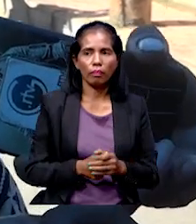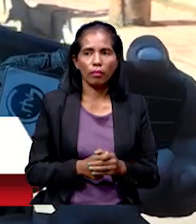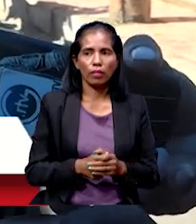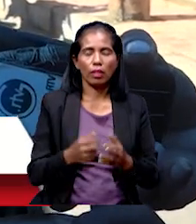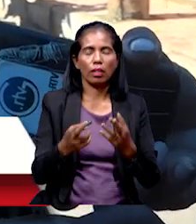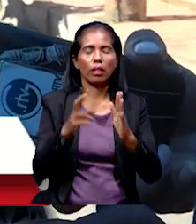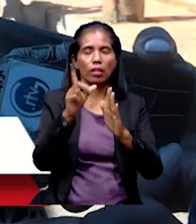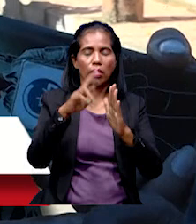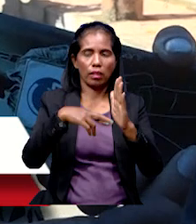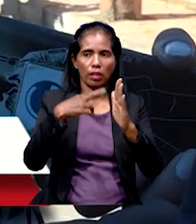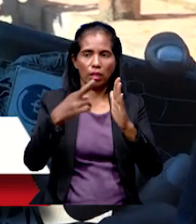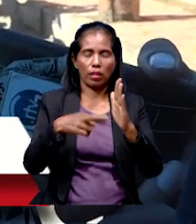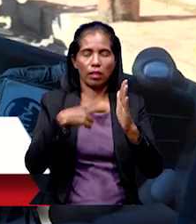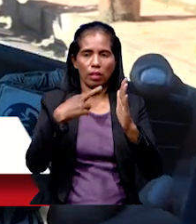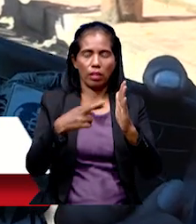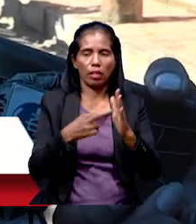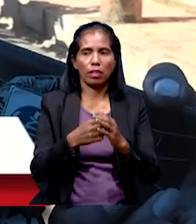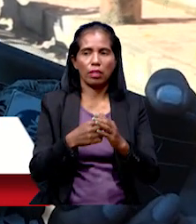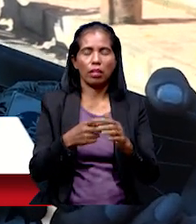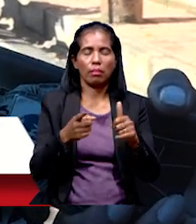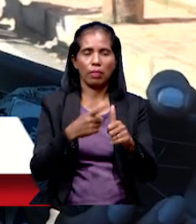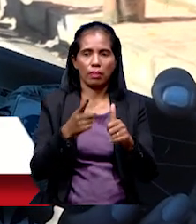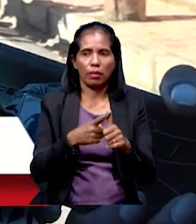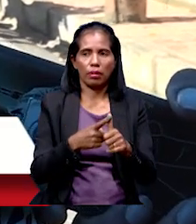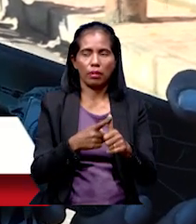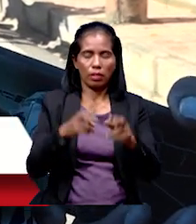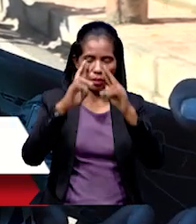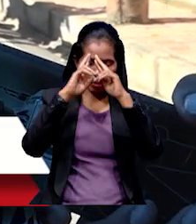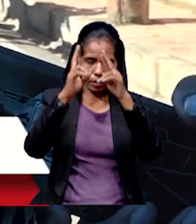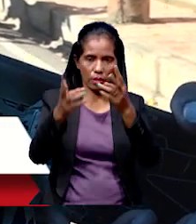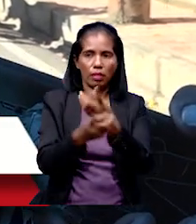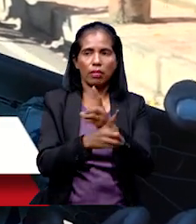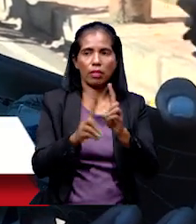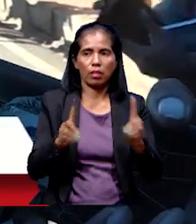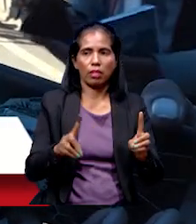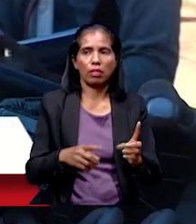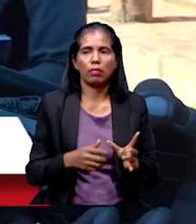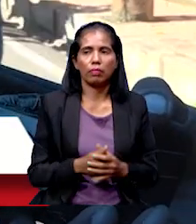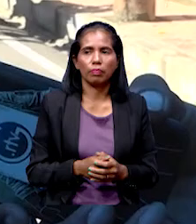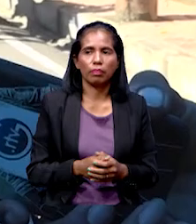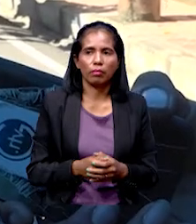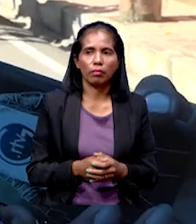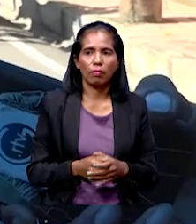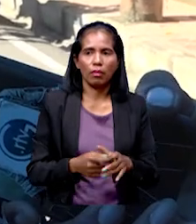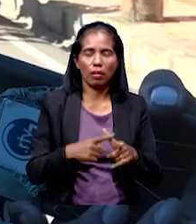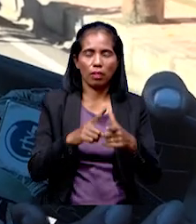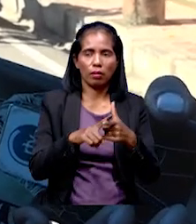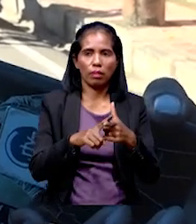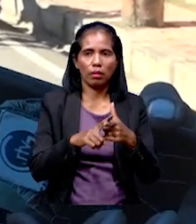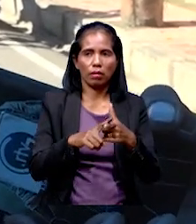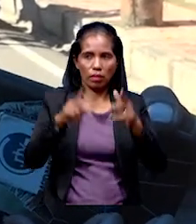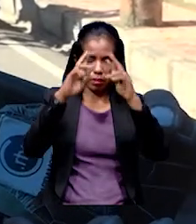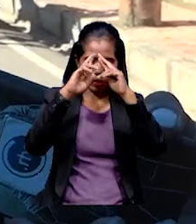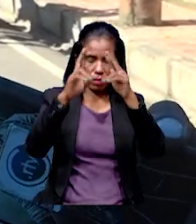regras principais. Primeiro, respeita a democracia, e segundo, respeita